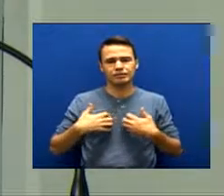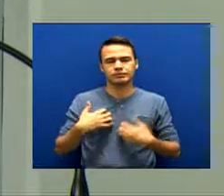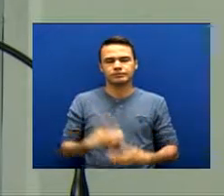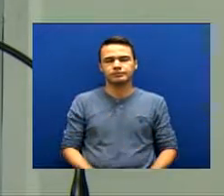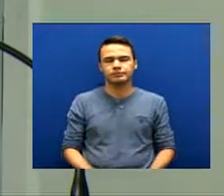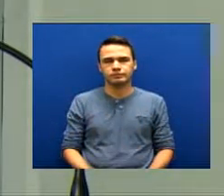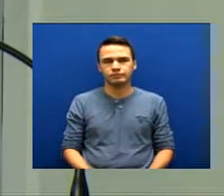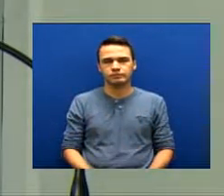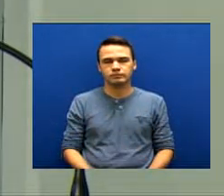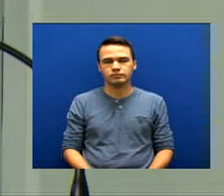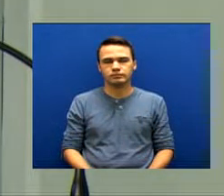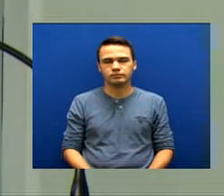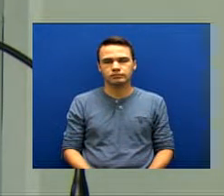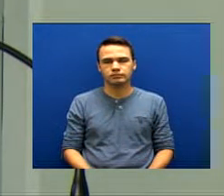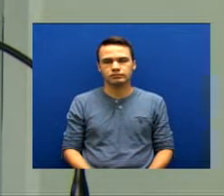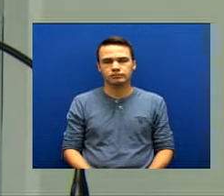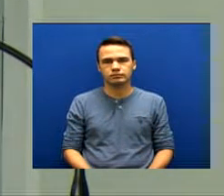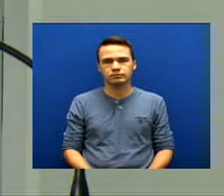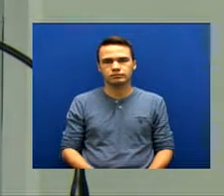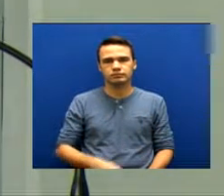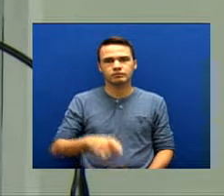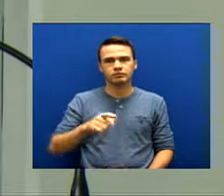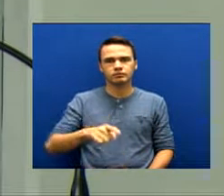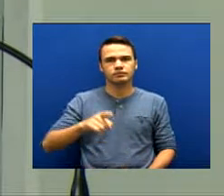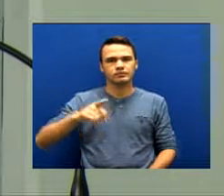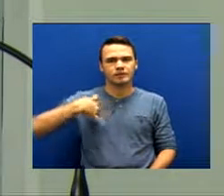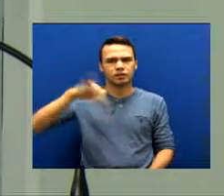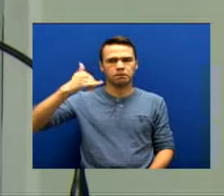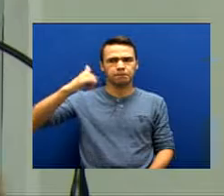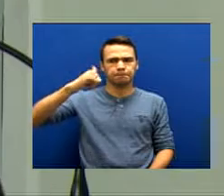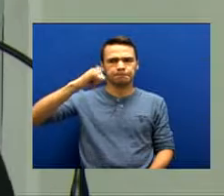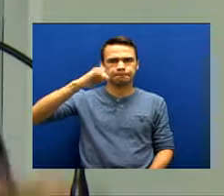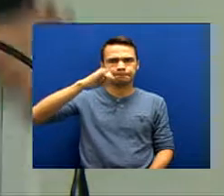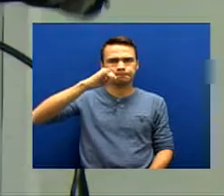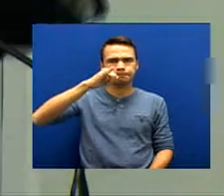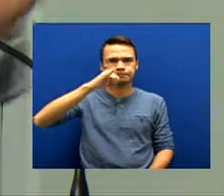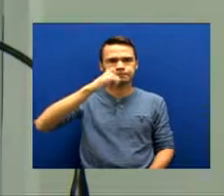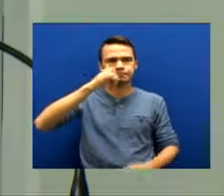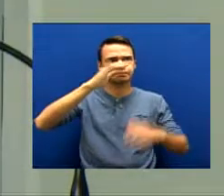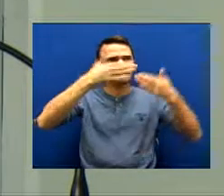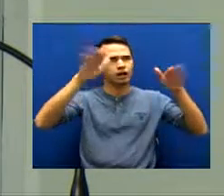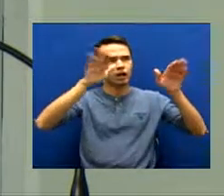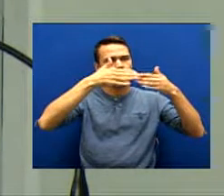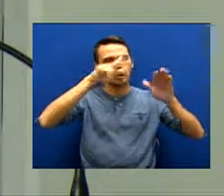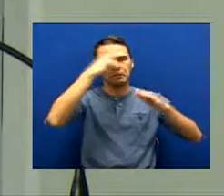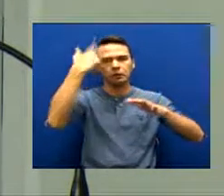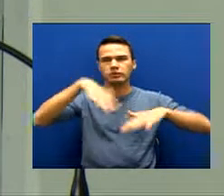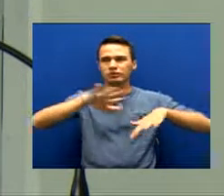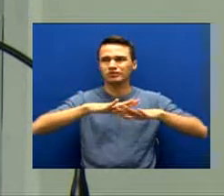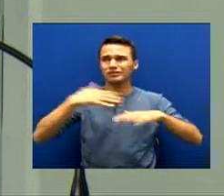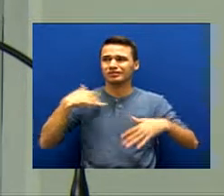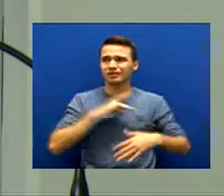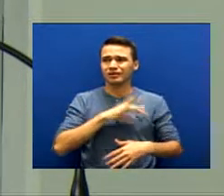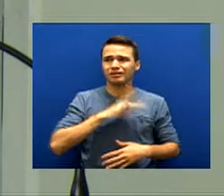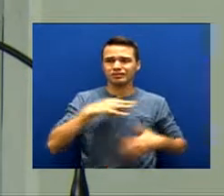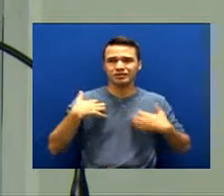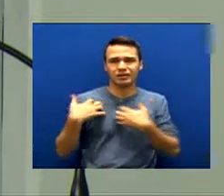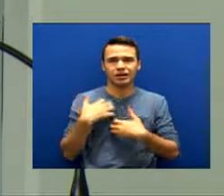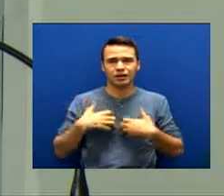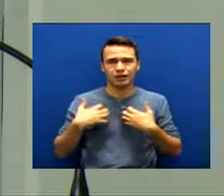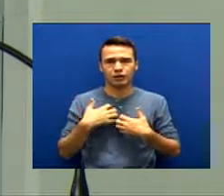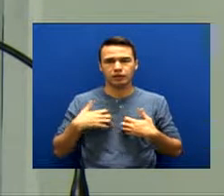Quando o salmista escreve, aquietai-vos e sabei que eu sou Deus. É Deus tomando no colo a criança